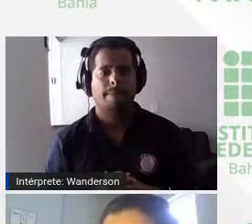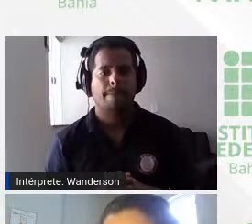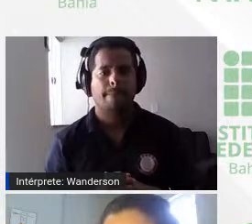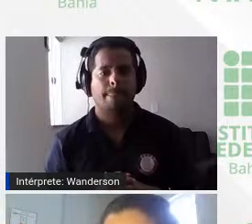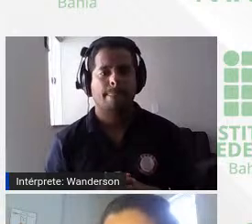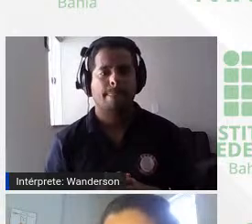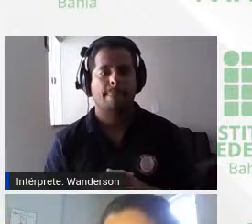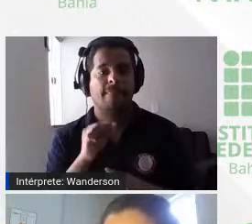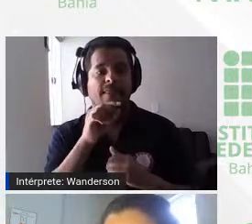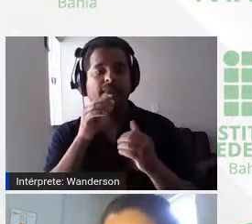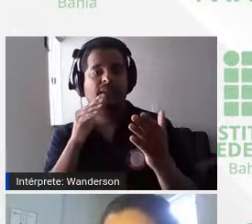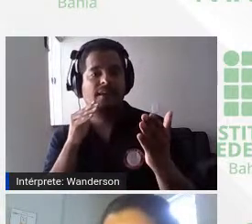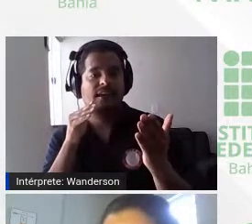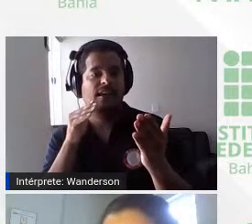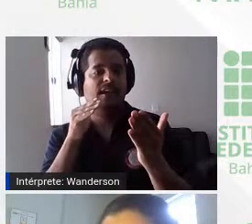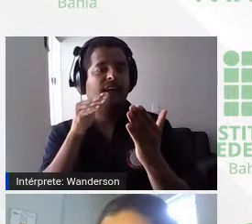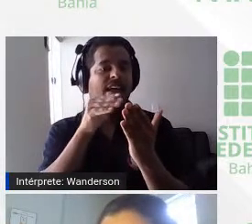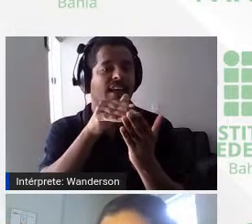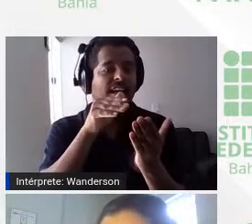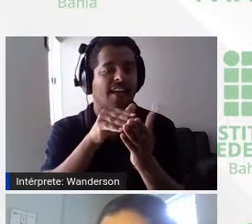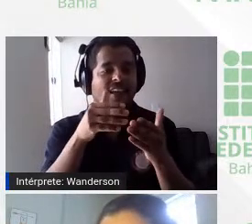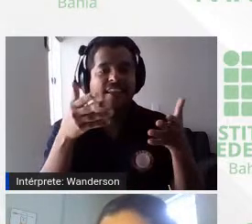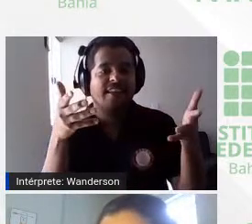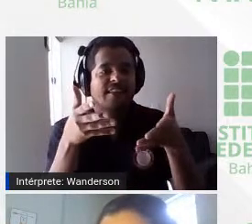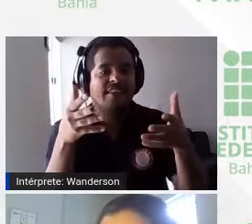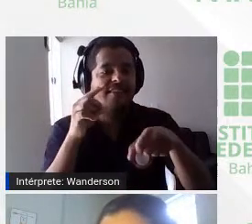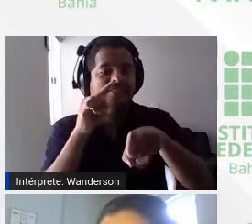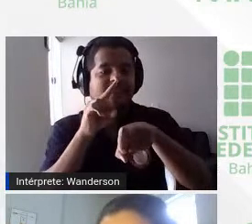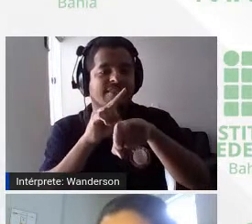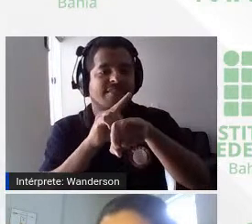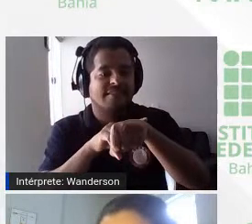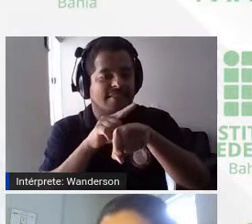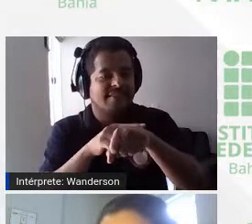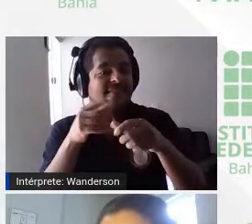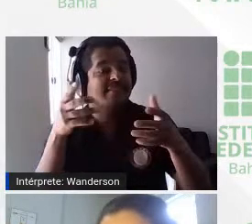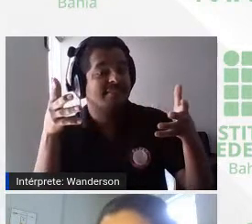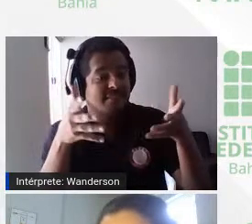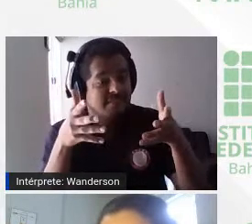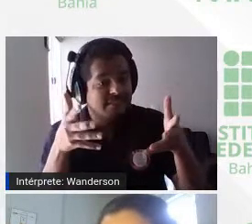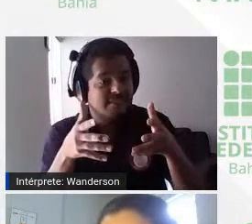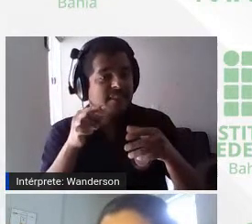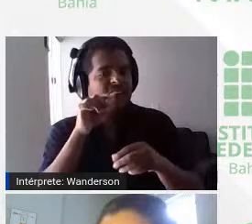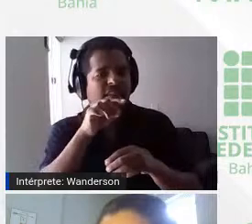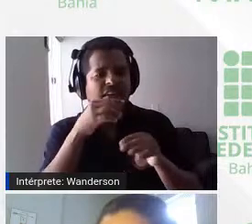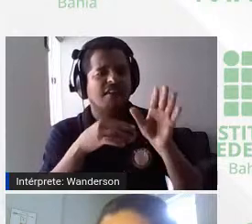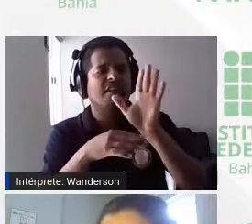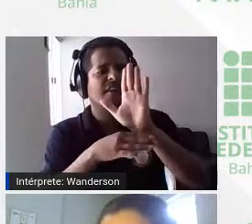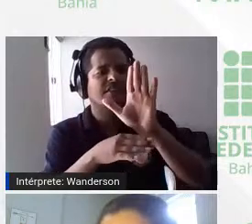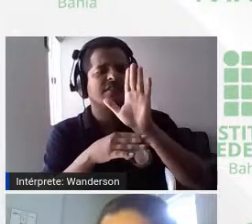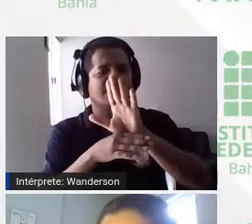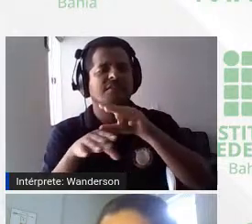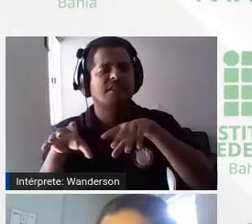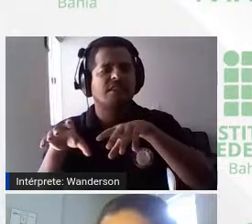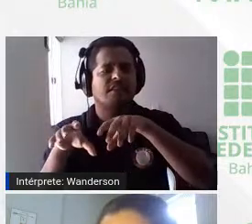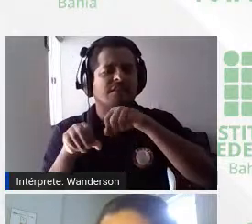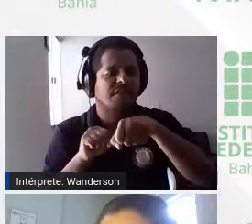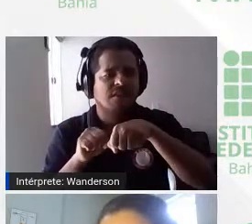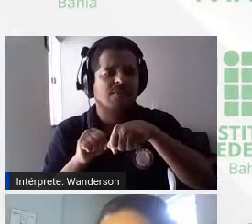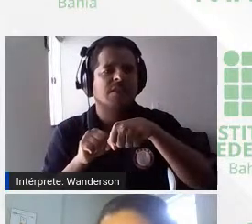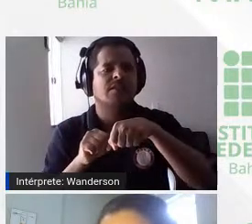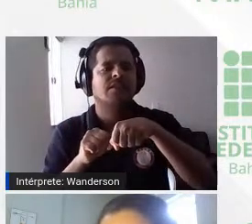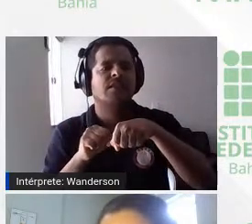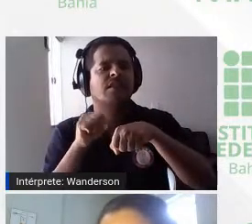2020 até o momento, até o presente momento, vão contribuir com a formação